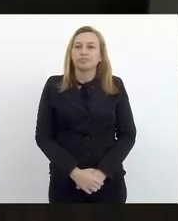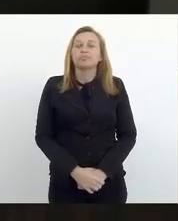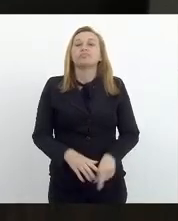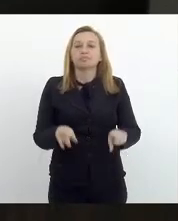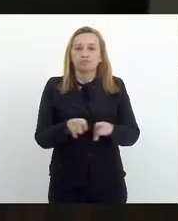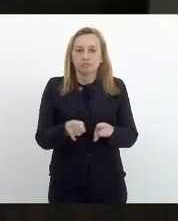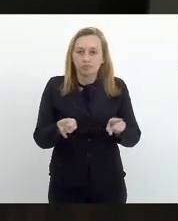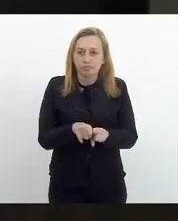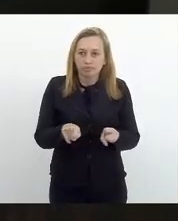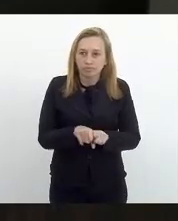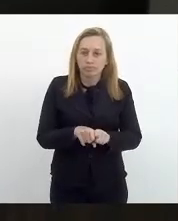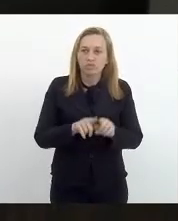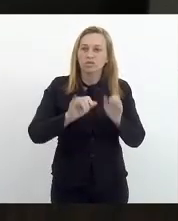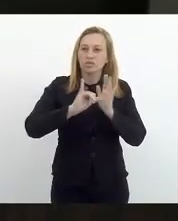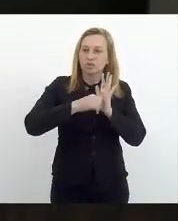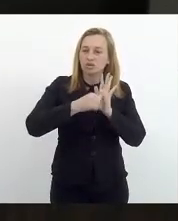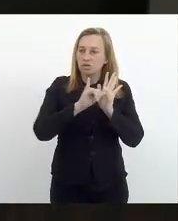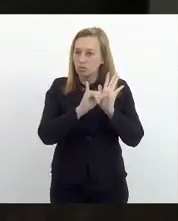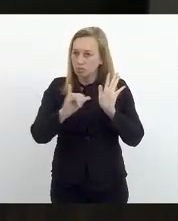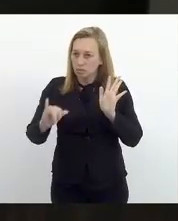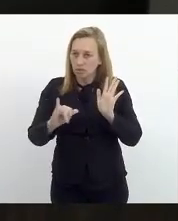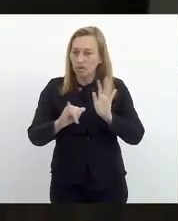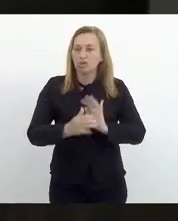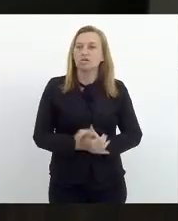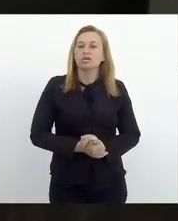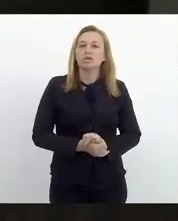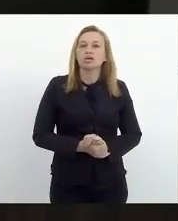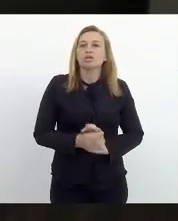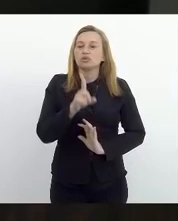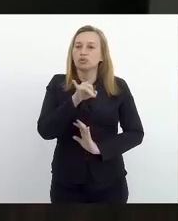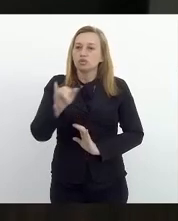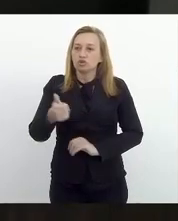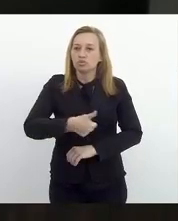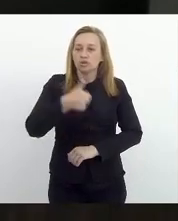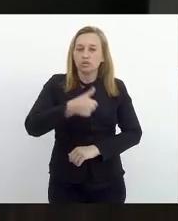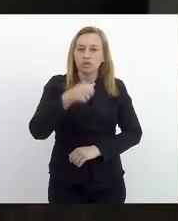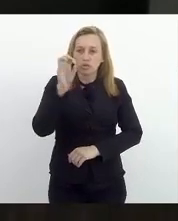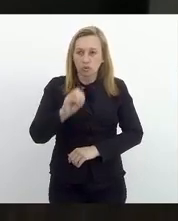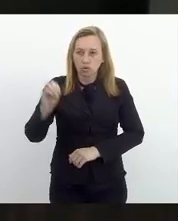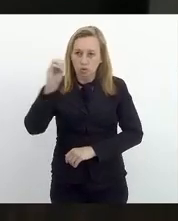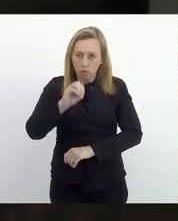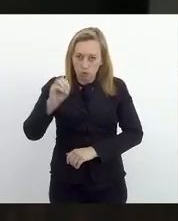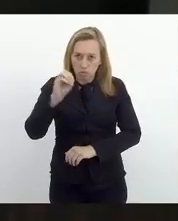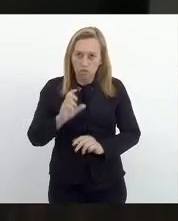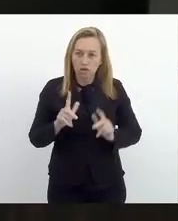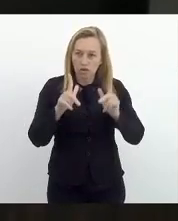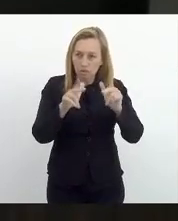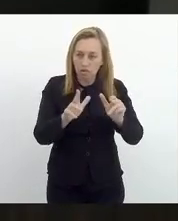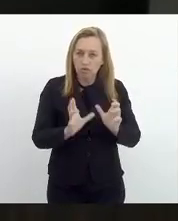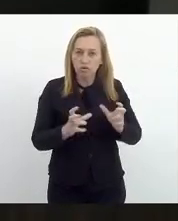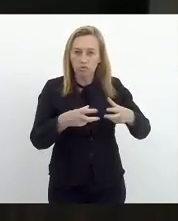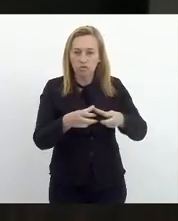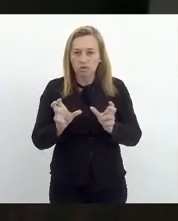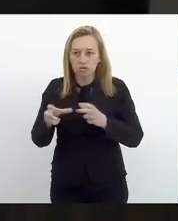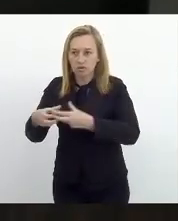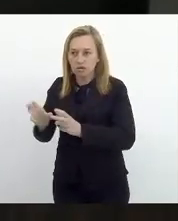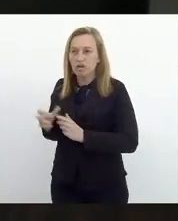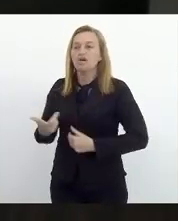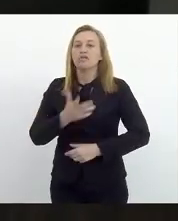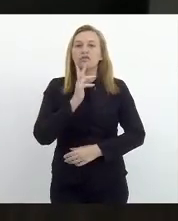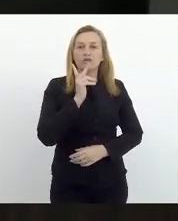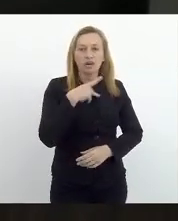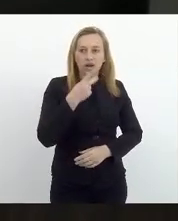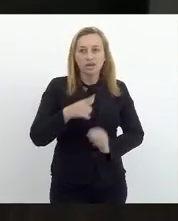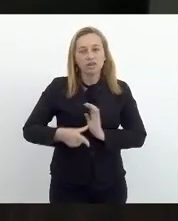e também conforme edital publicado também no dia primeiro de outubro das mesmas condições citadas anteriormente